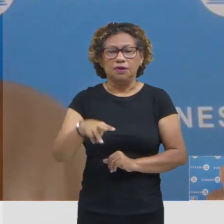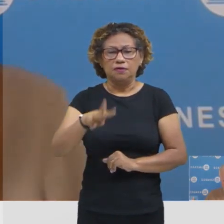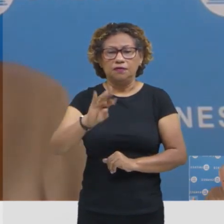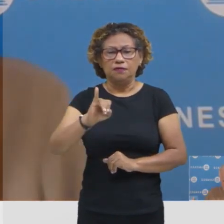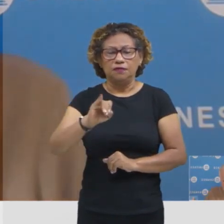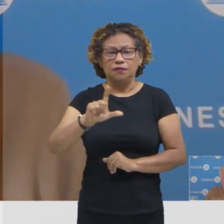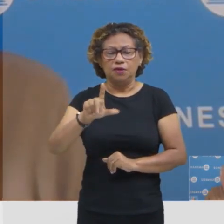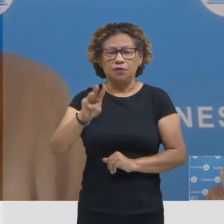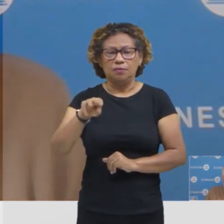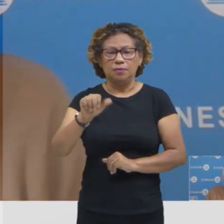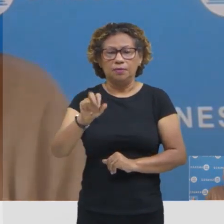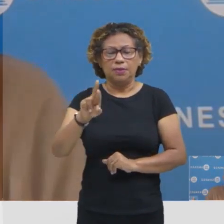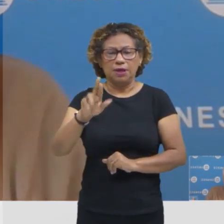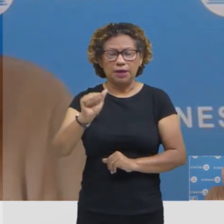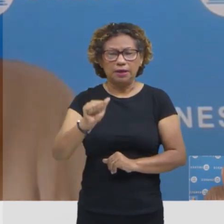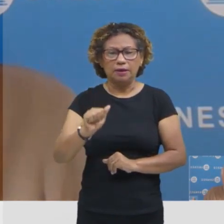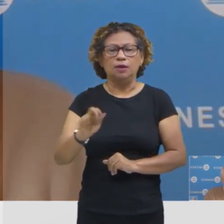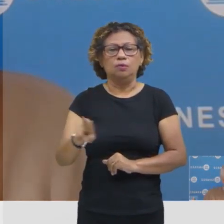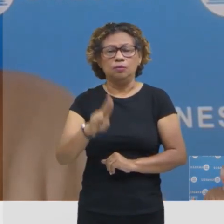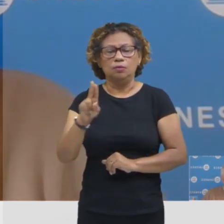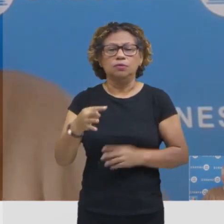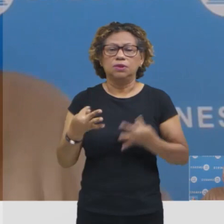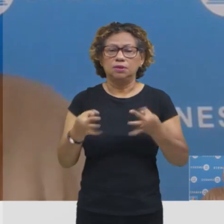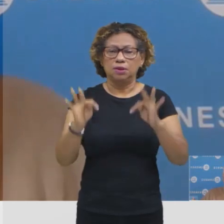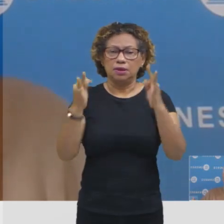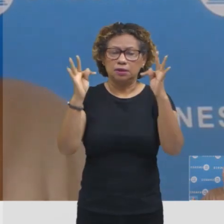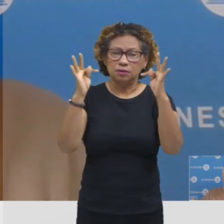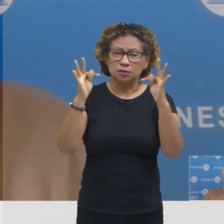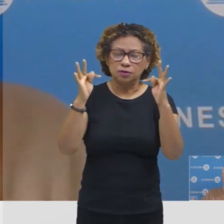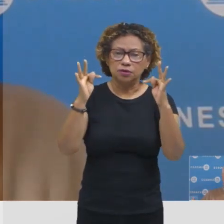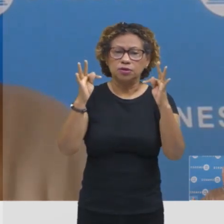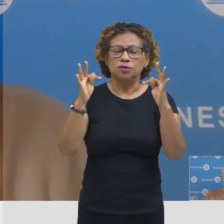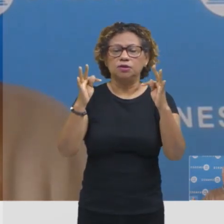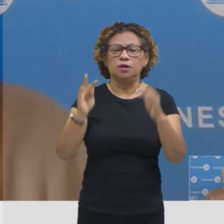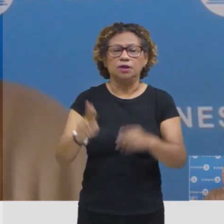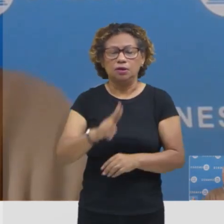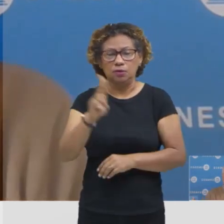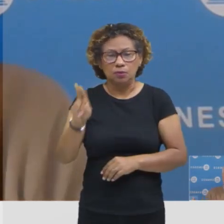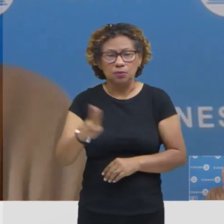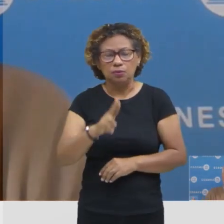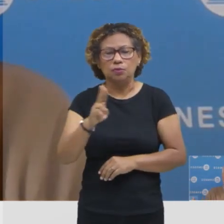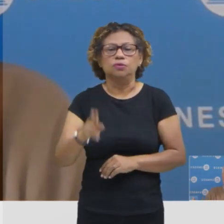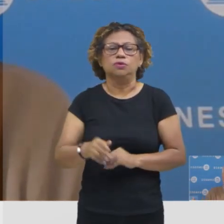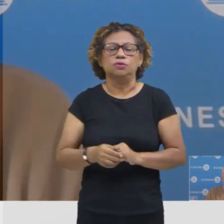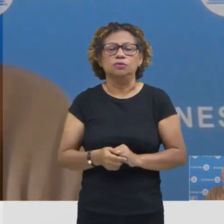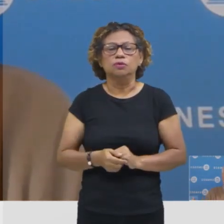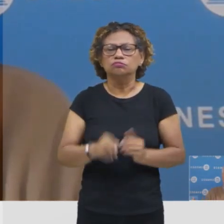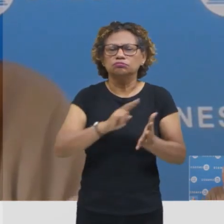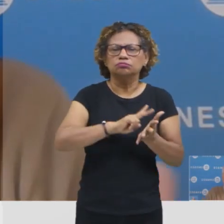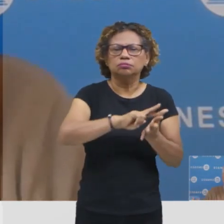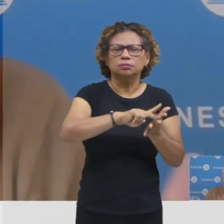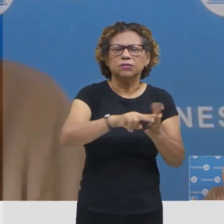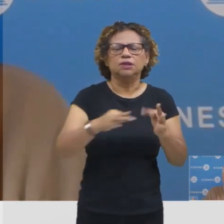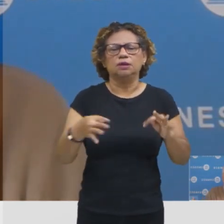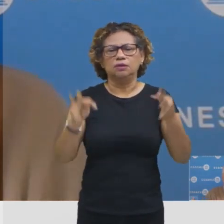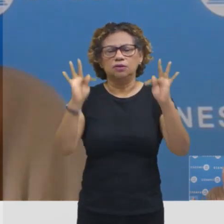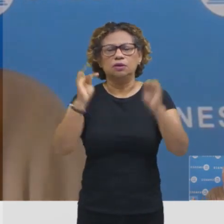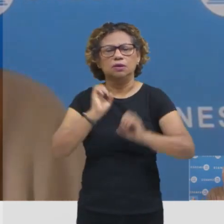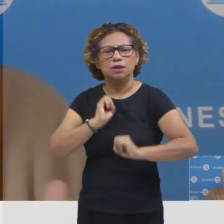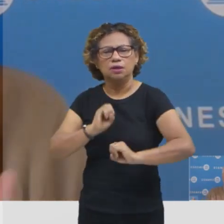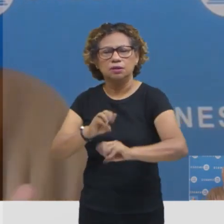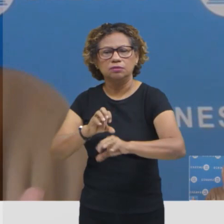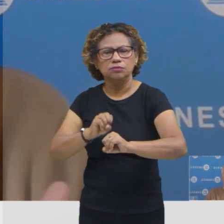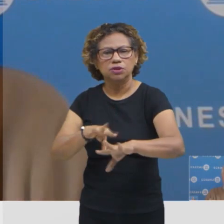Vilmara, e uma dessas tecnologias são estas plataformas digitais. As tecnologias em si não são boas nem